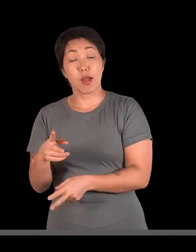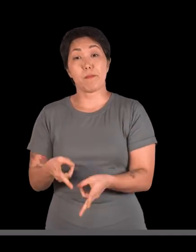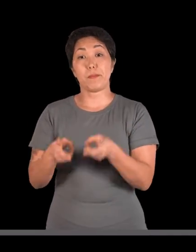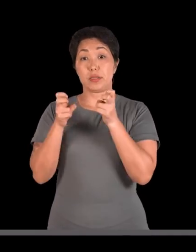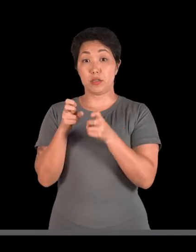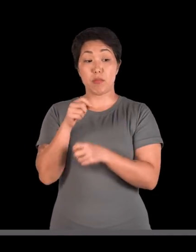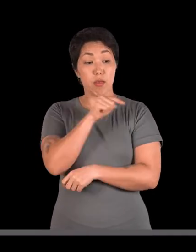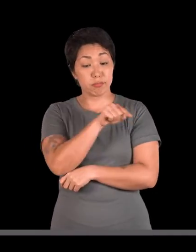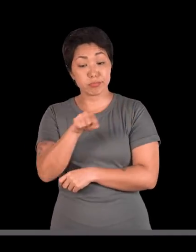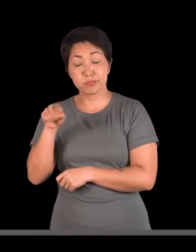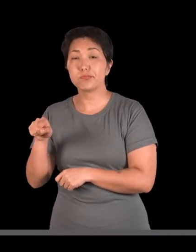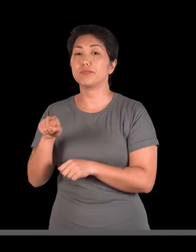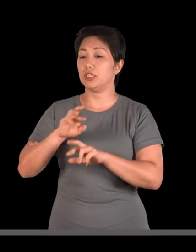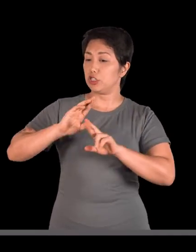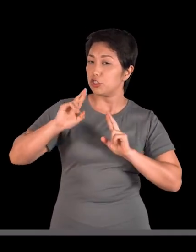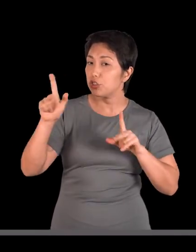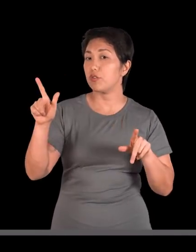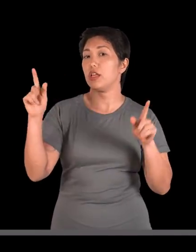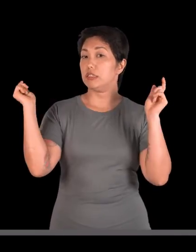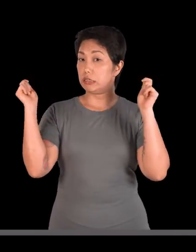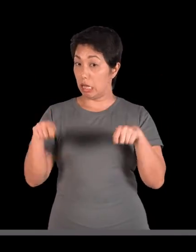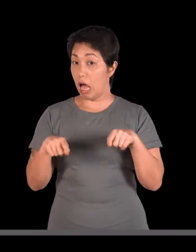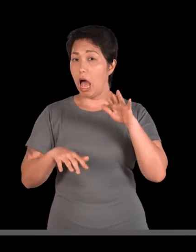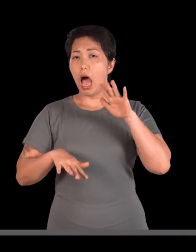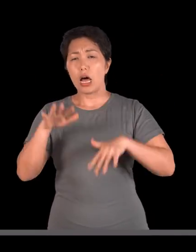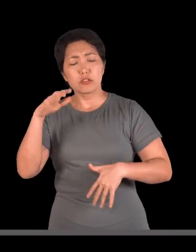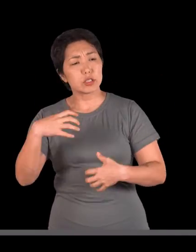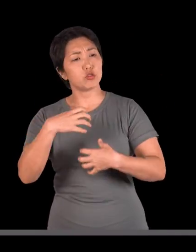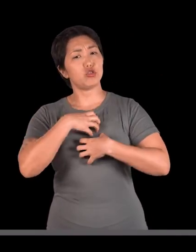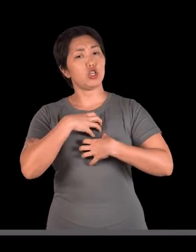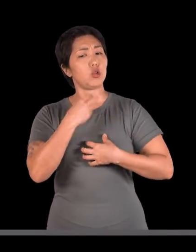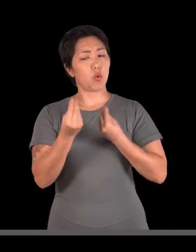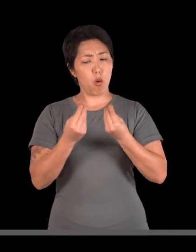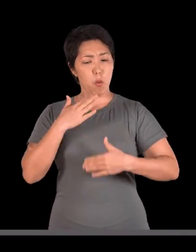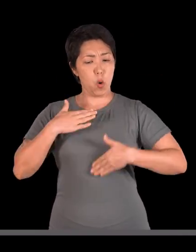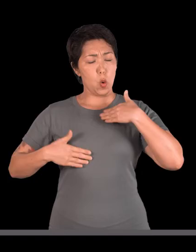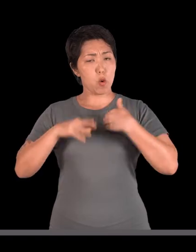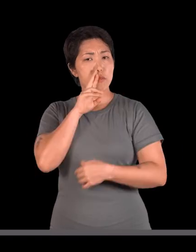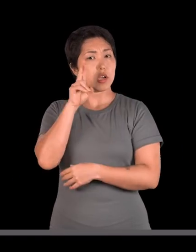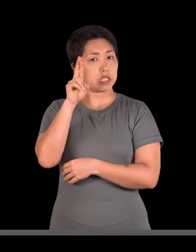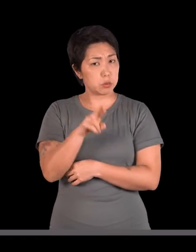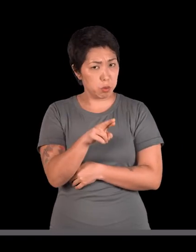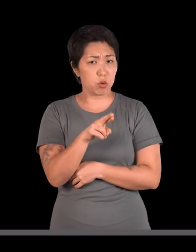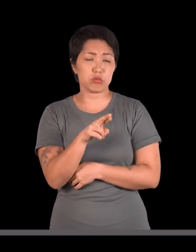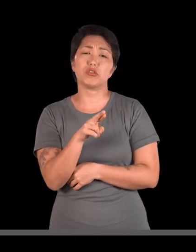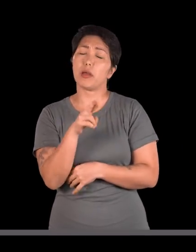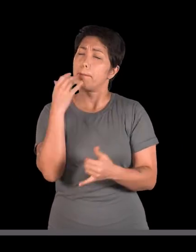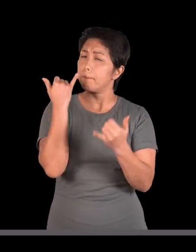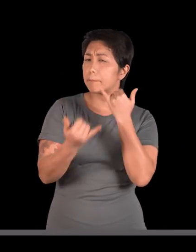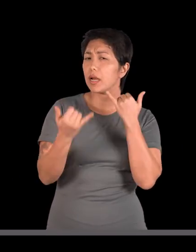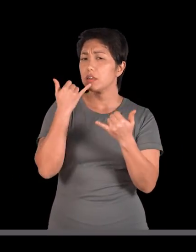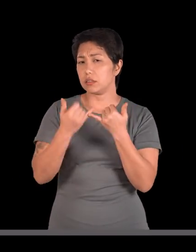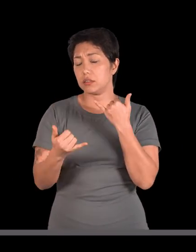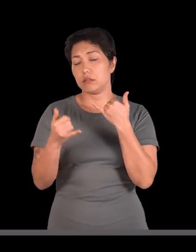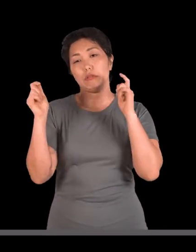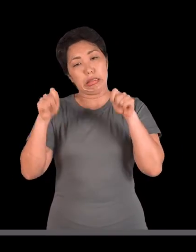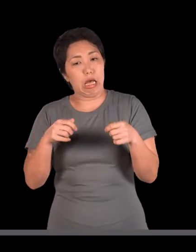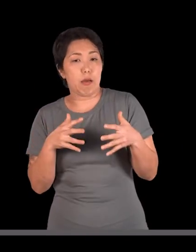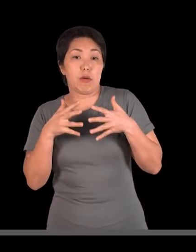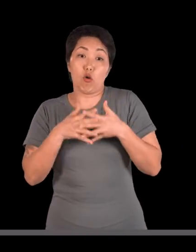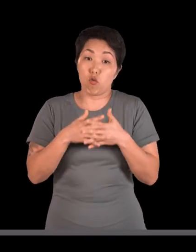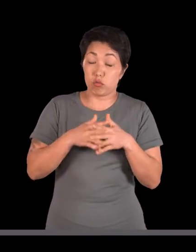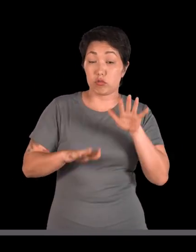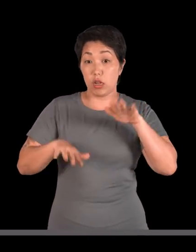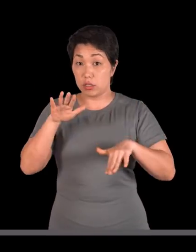os transmissores podem ser diferentes. Os sintomas muitas vezes são ali similares nas partes íntimas, então podem confundir umas com as